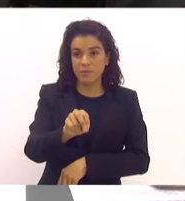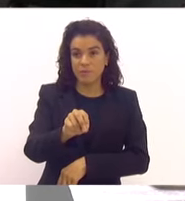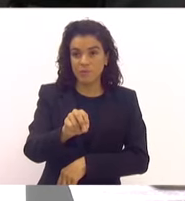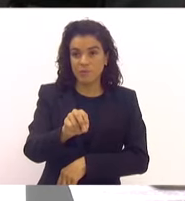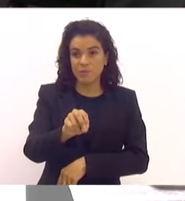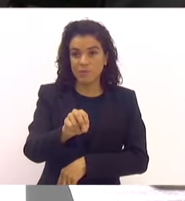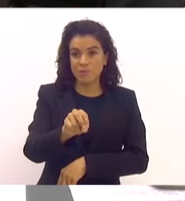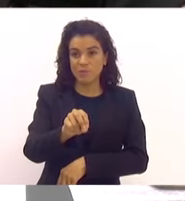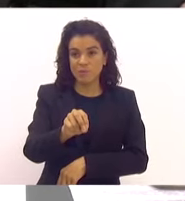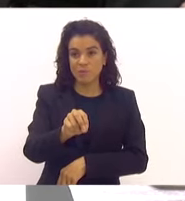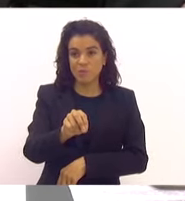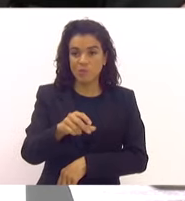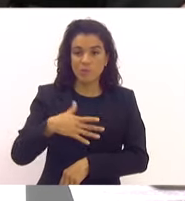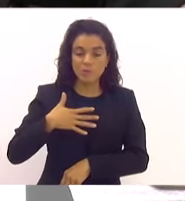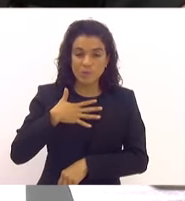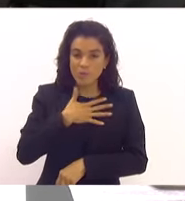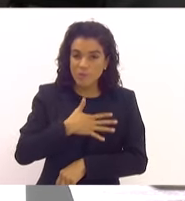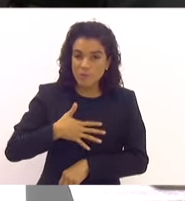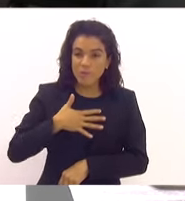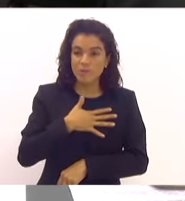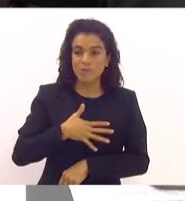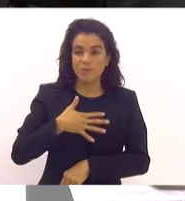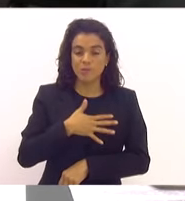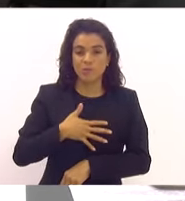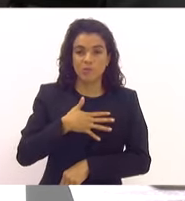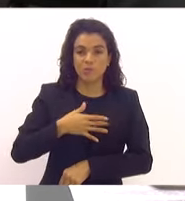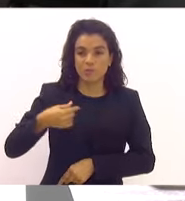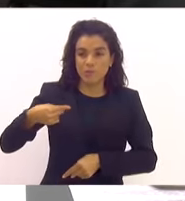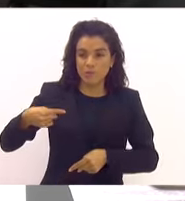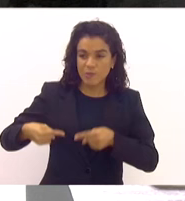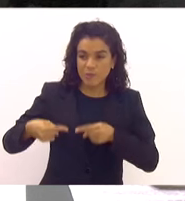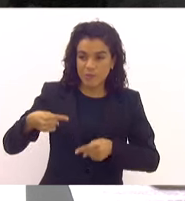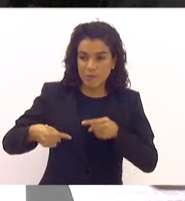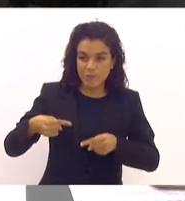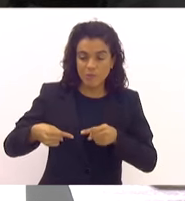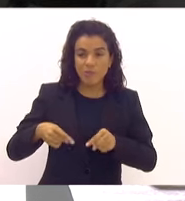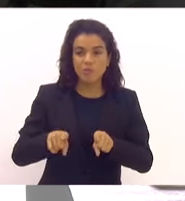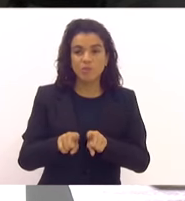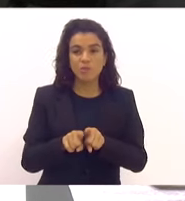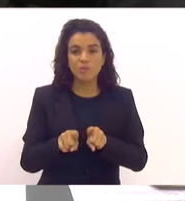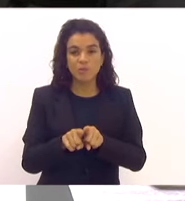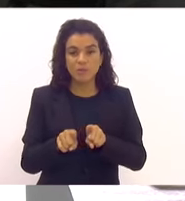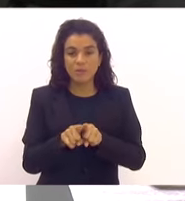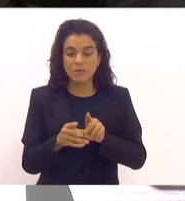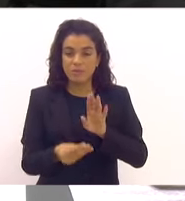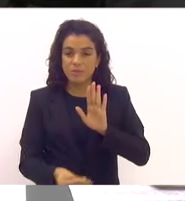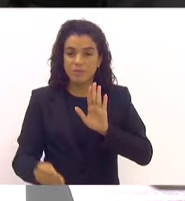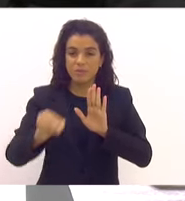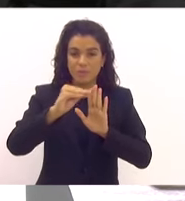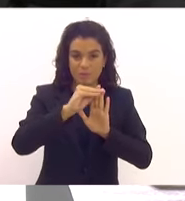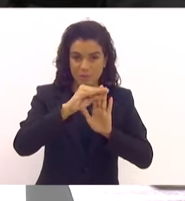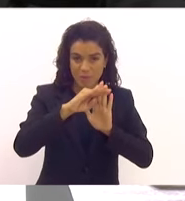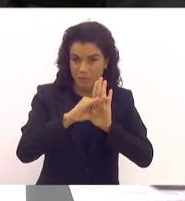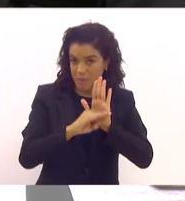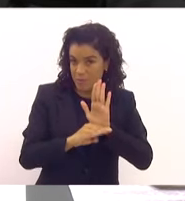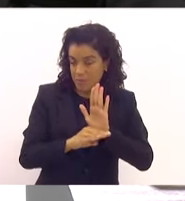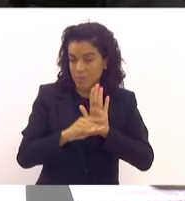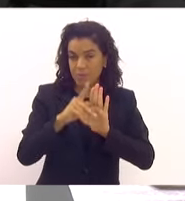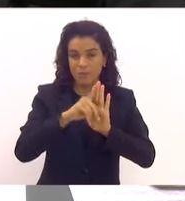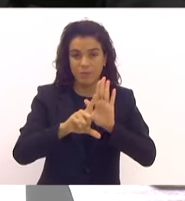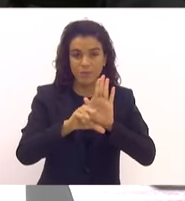certo, porque eu gostaria de discuti-los, e pedir para o senhor trazer à pauta o